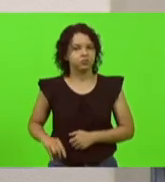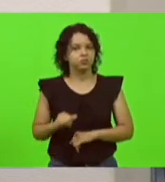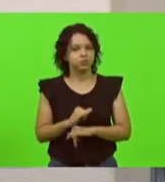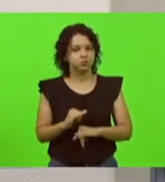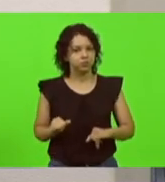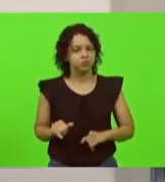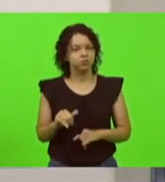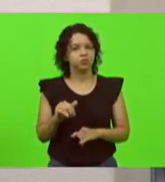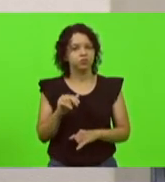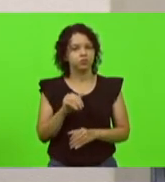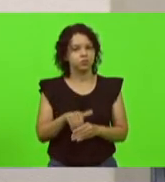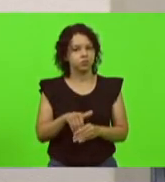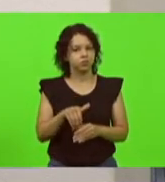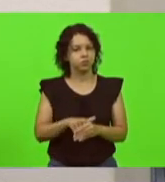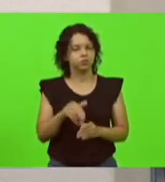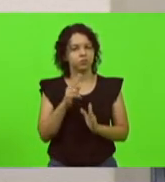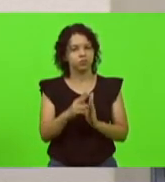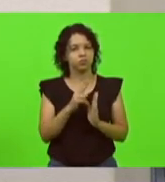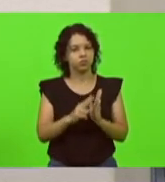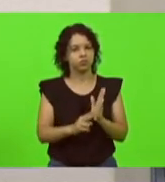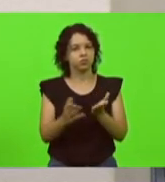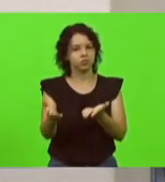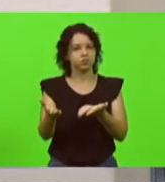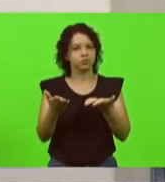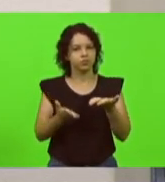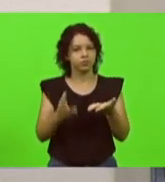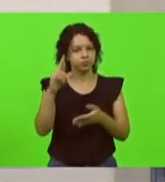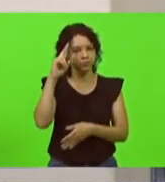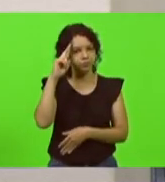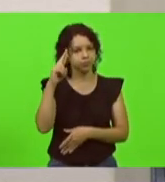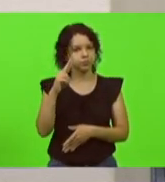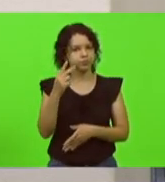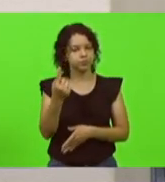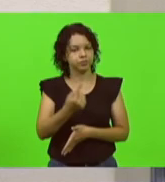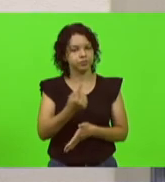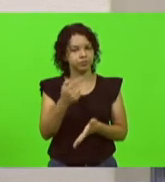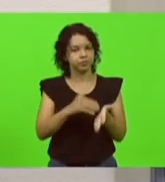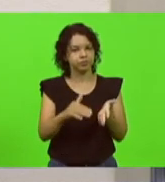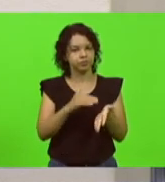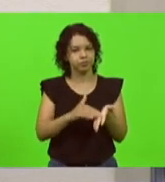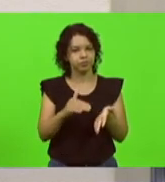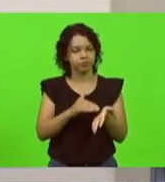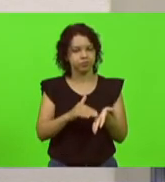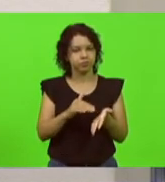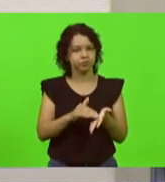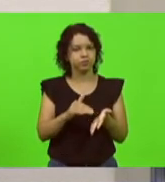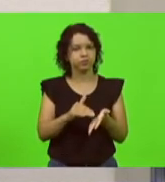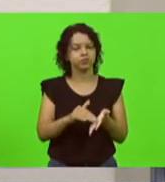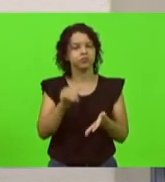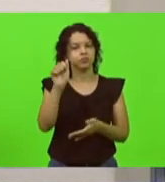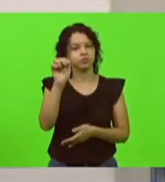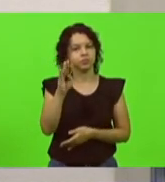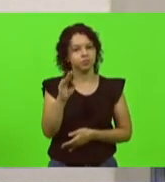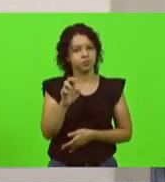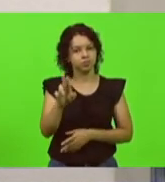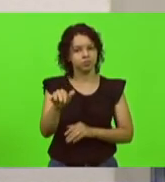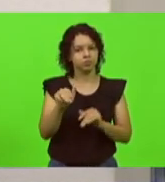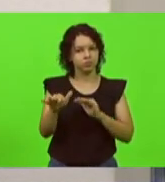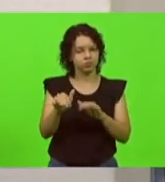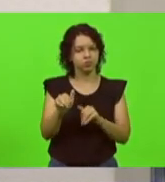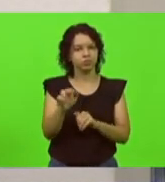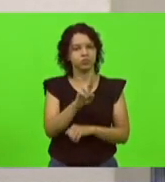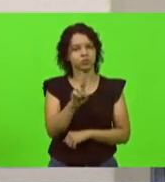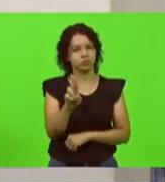e convidou o senhor deputado Ricardo Alba, primeiro secretário, para proceder à chamada em ordem alfabética para a votação, bem